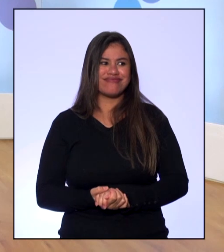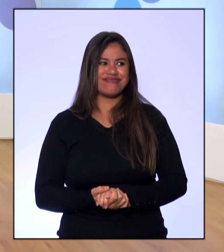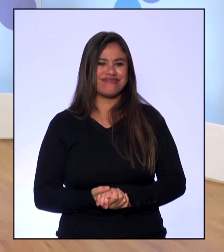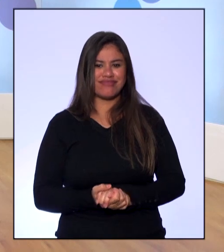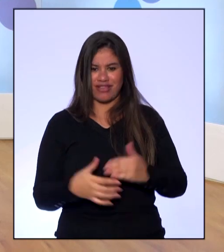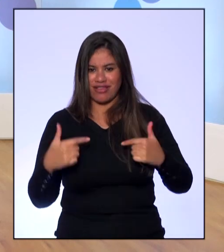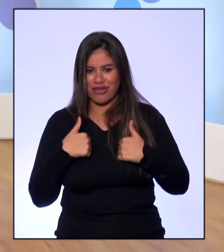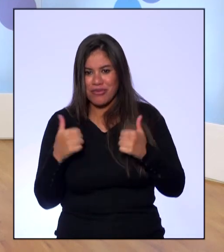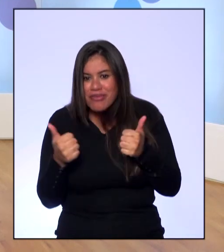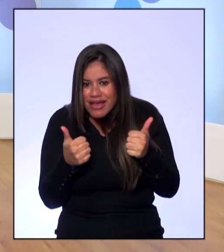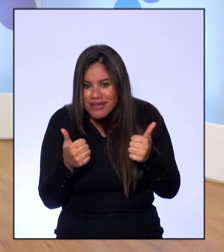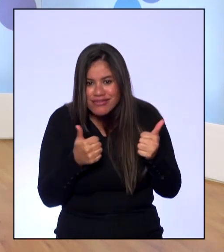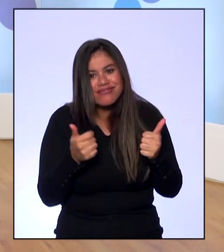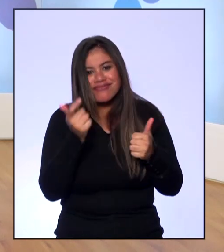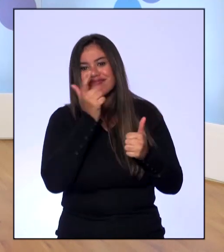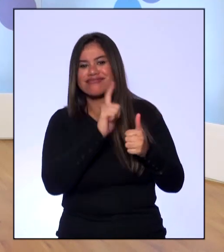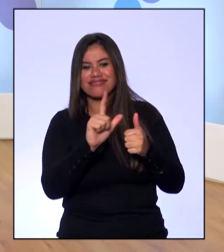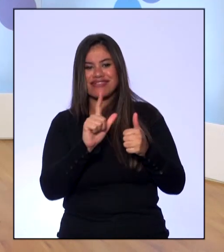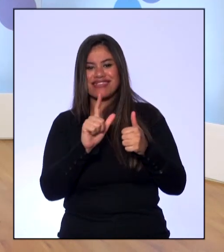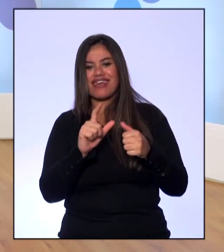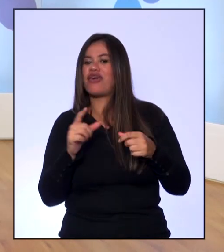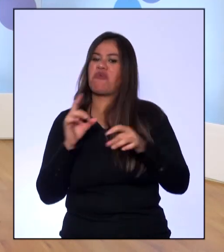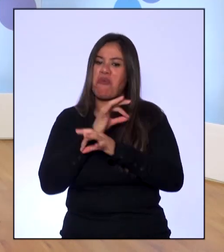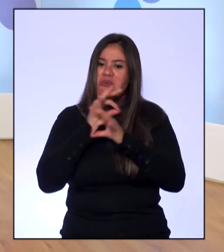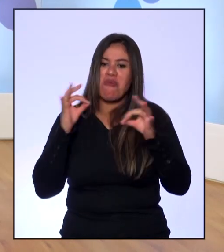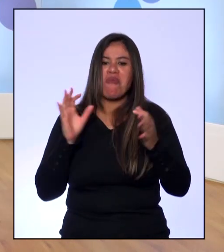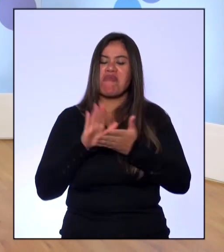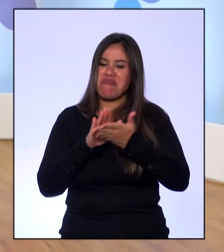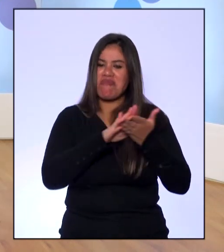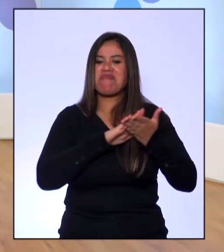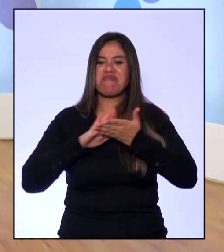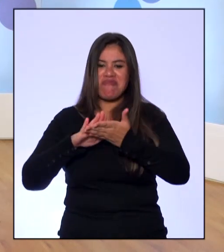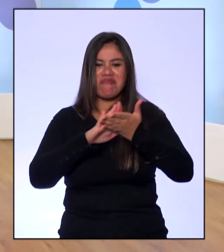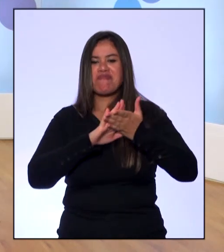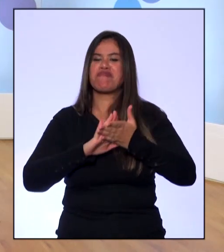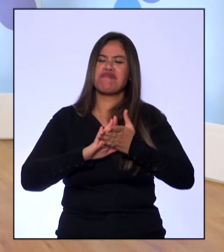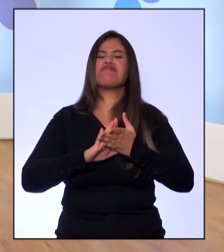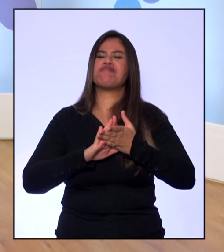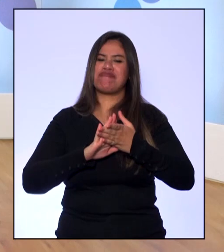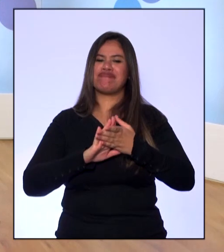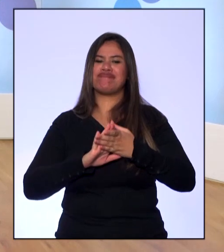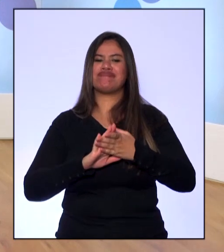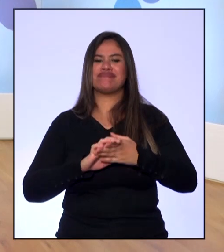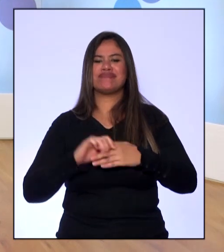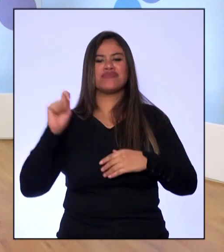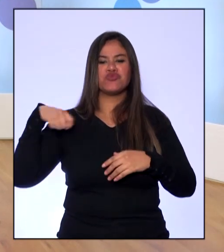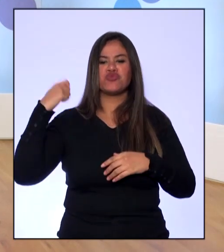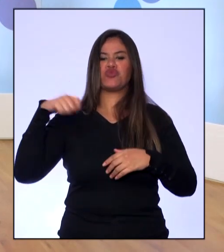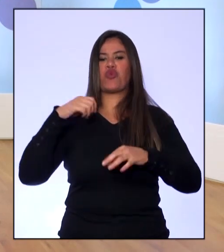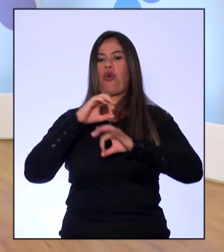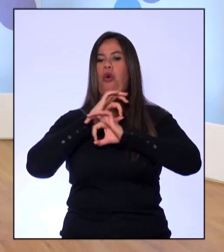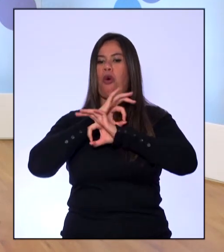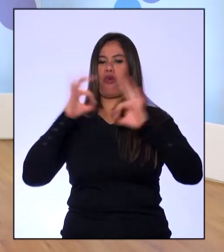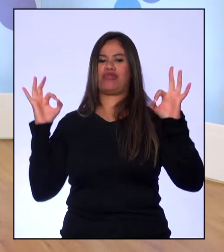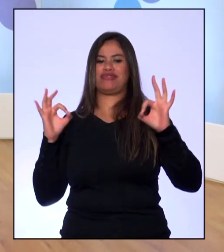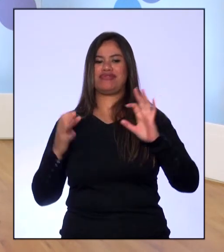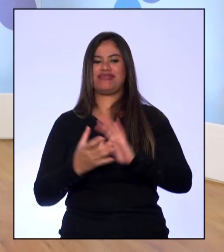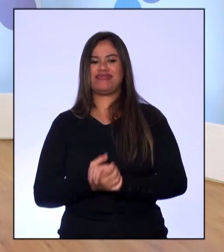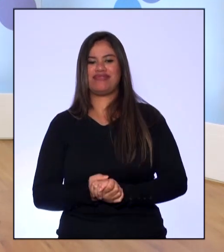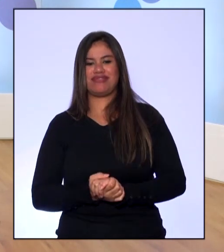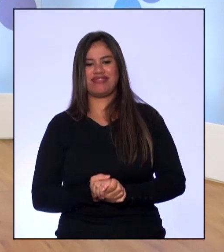Mandei bem? muito bem. Parabéns, você também, professora Mônica. Muito Nossa, bem. Foi muito legal. É que a gente atores está, excelentes. a gente Parabéns está pra aqui em nós. distanciamento social. Se não é